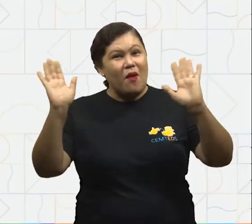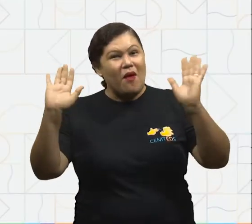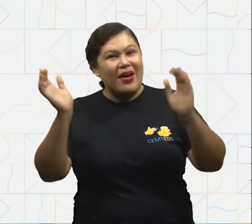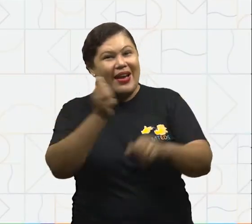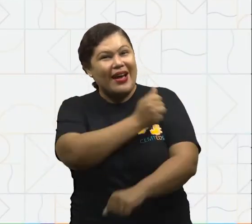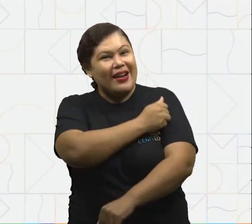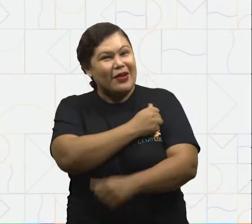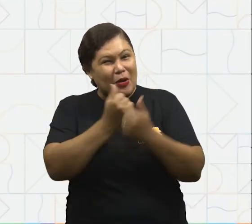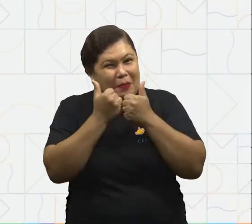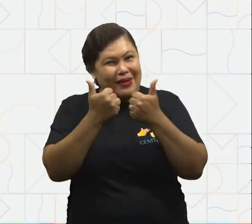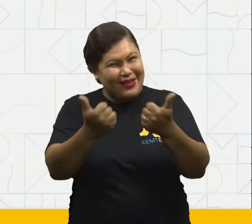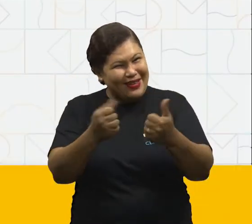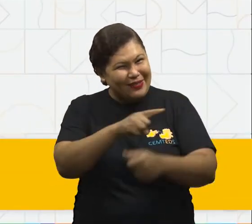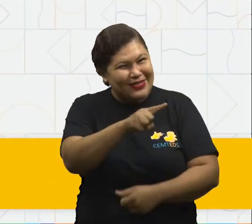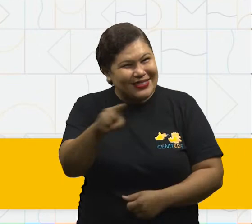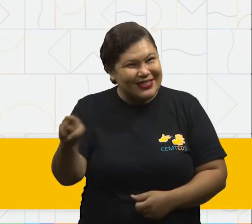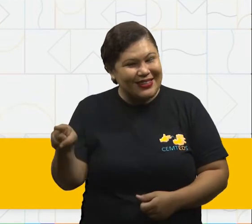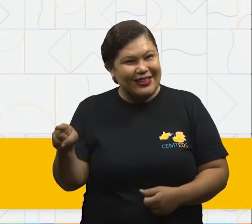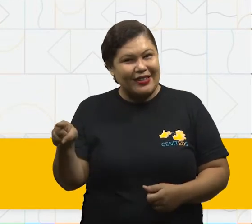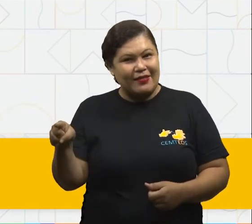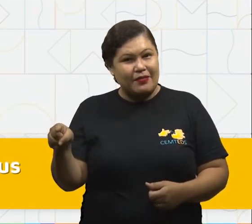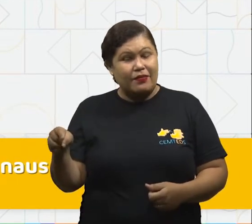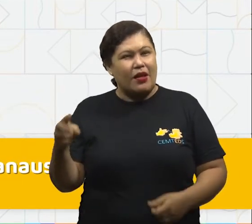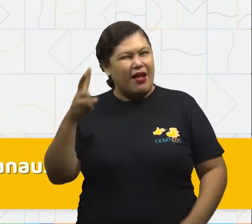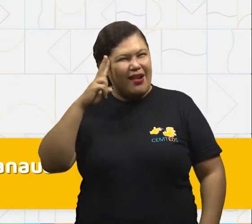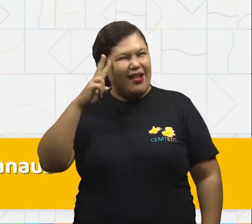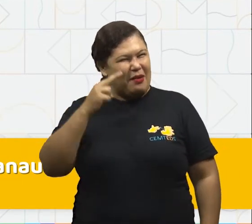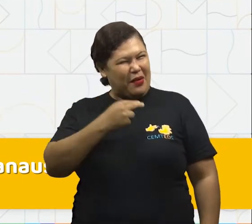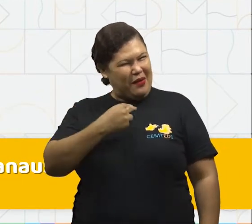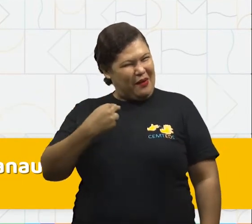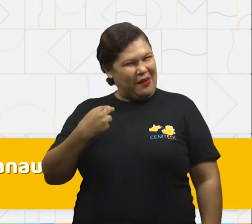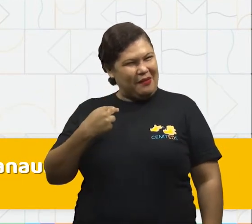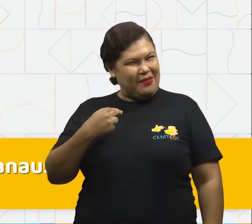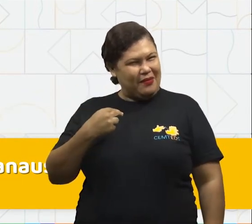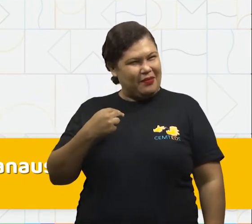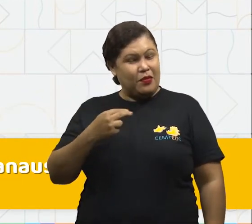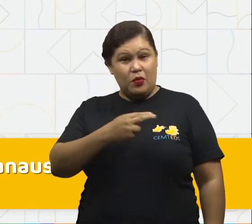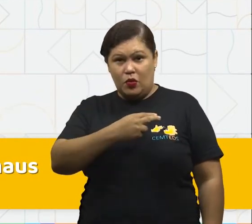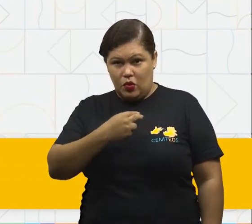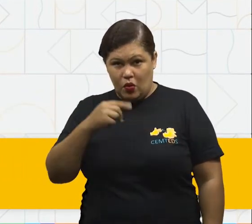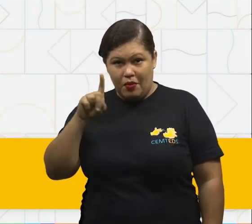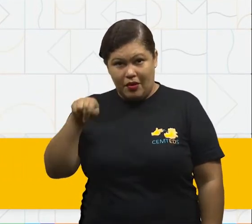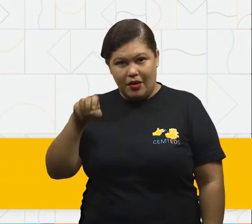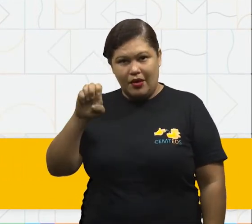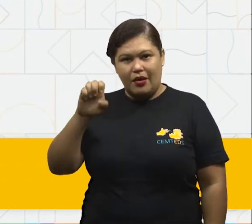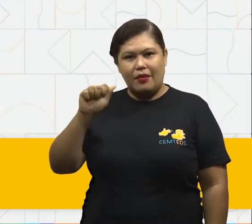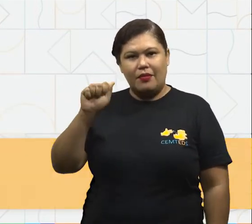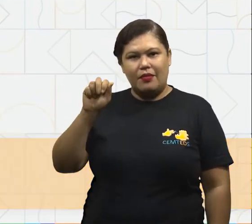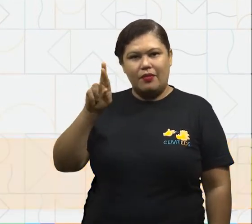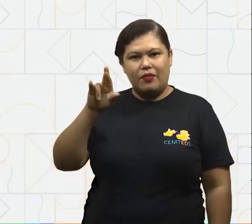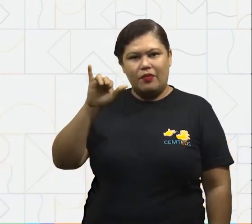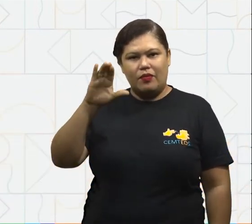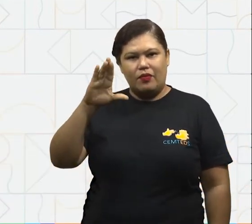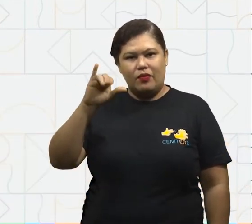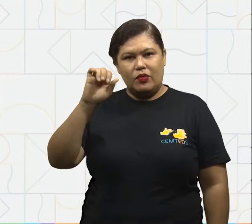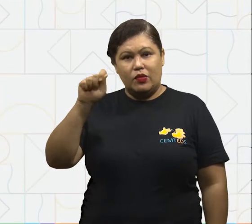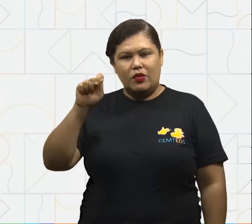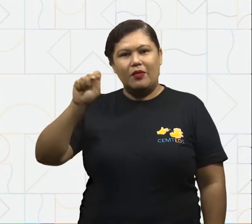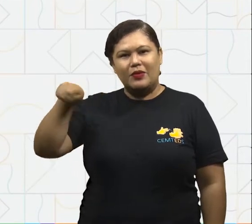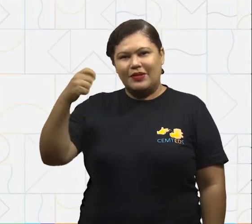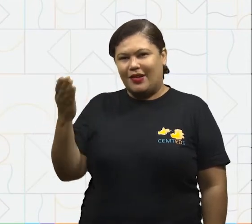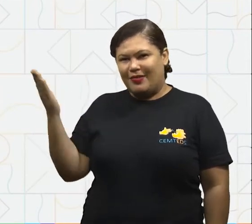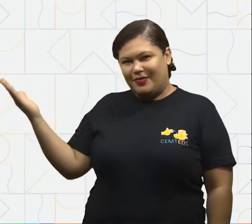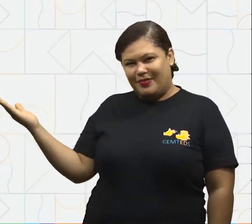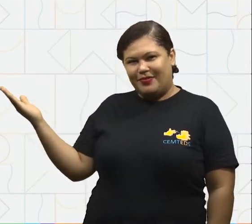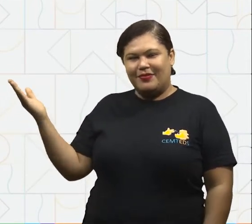Olá, querido estudante! Tudo bem com você? Lembra o meu nome? Sou a professora Arícia Gisele. O meu